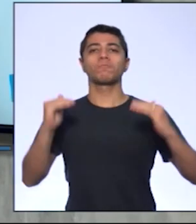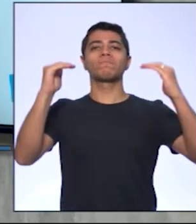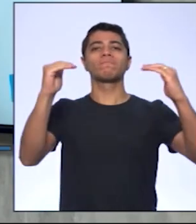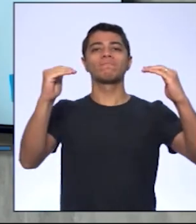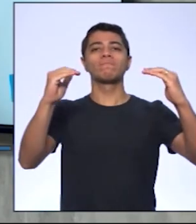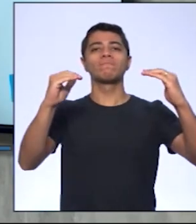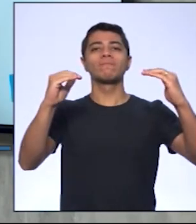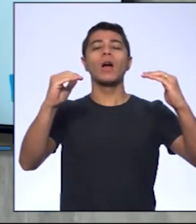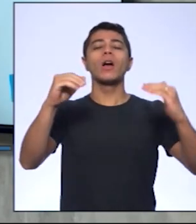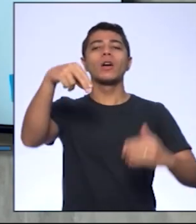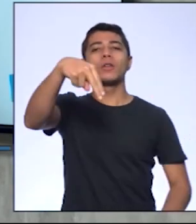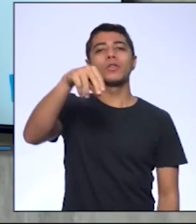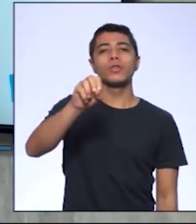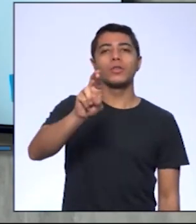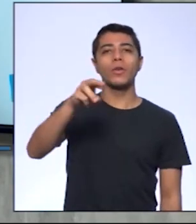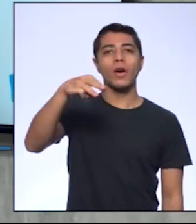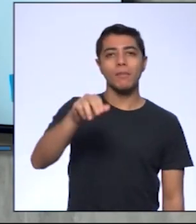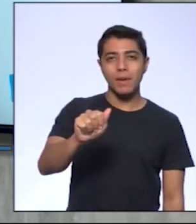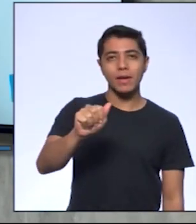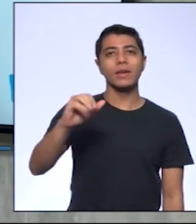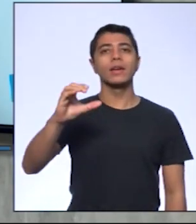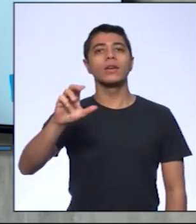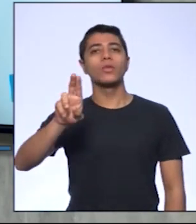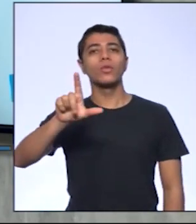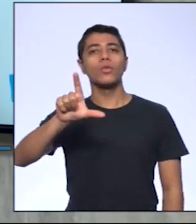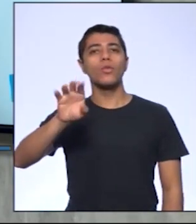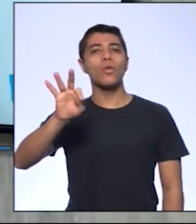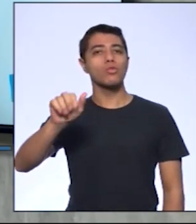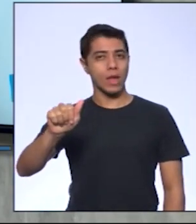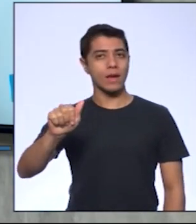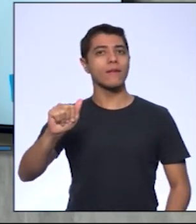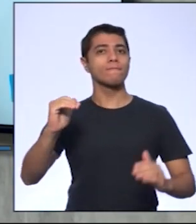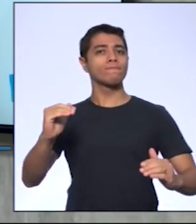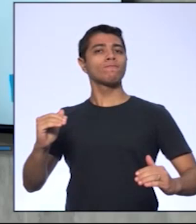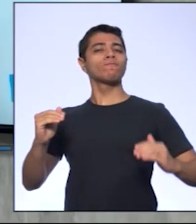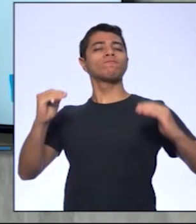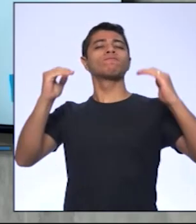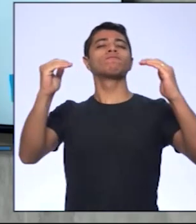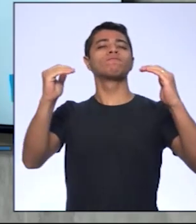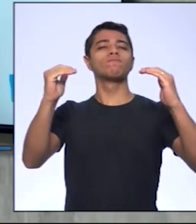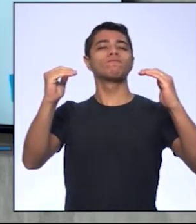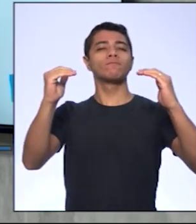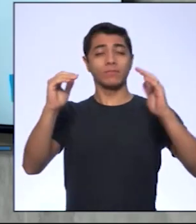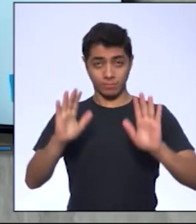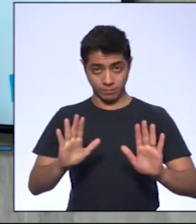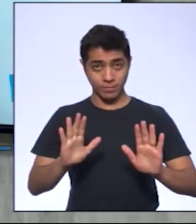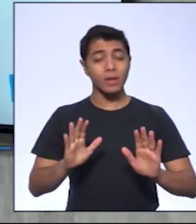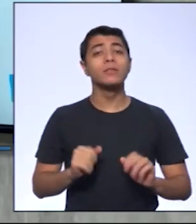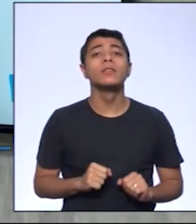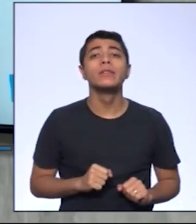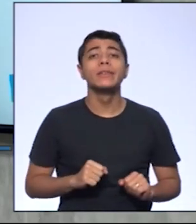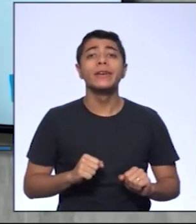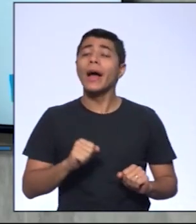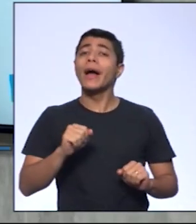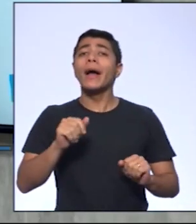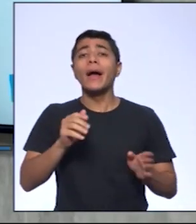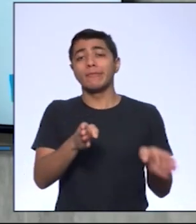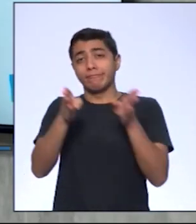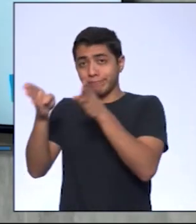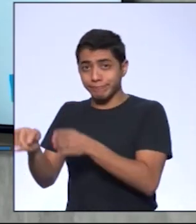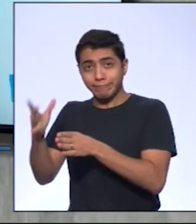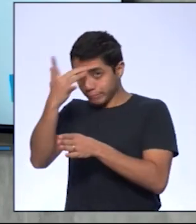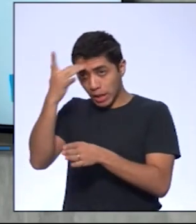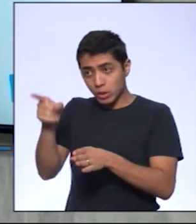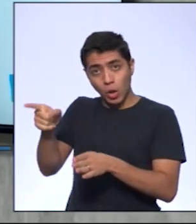condição intuitiva e auditiva. O que eu escuto o outro falar é o que eu reproduzo na minha